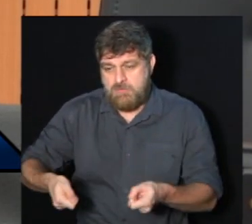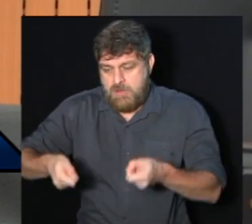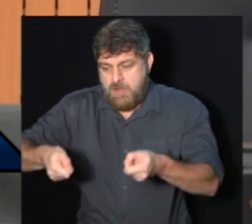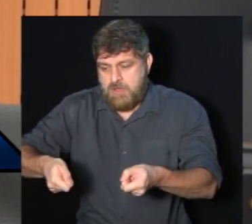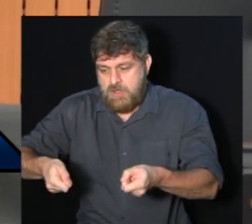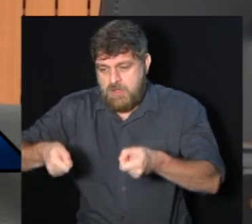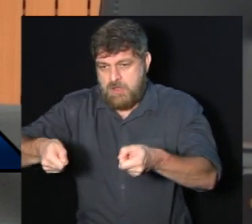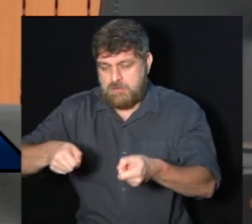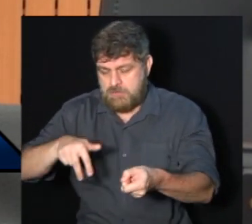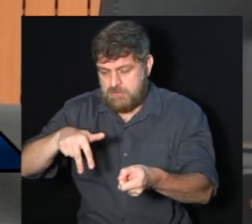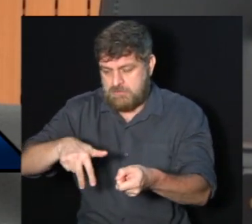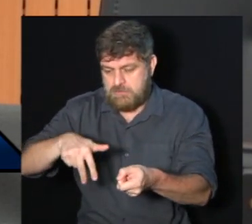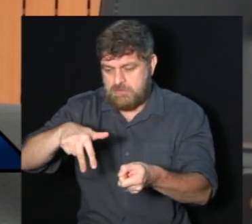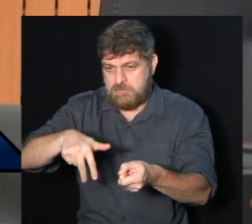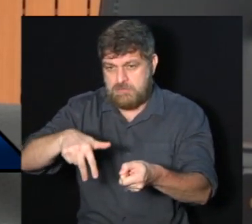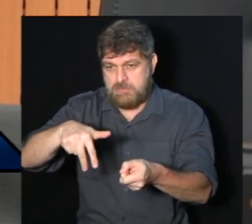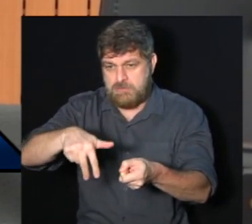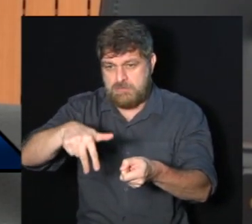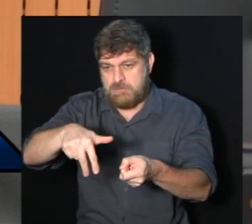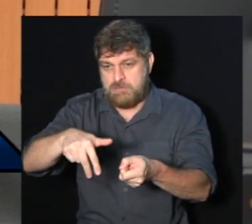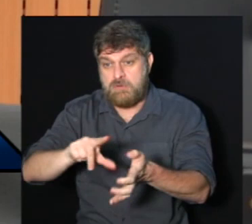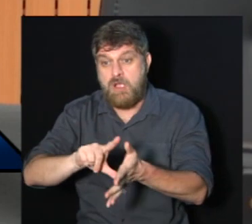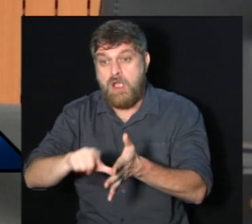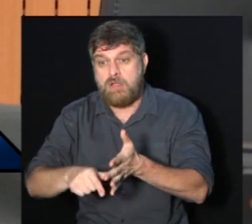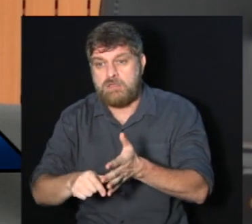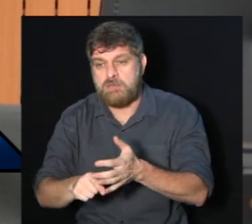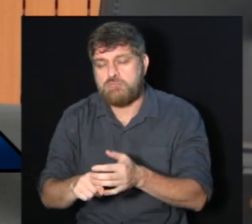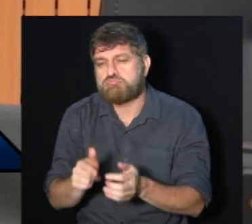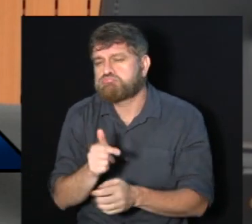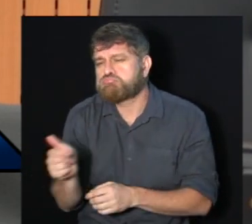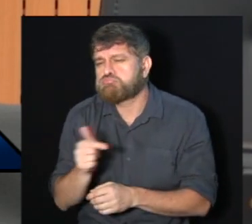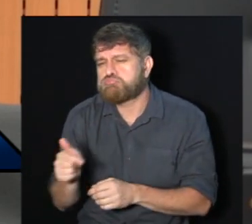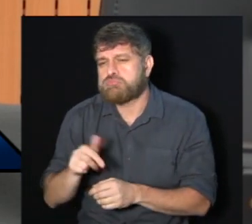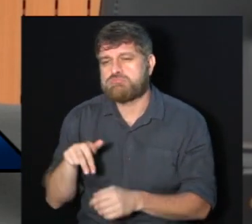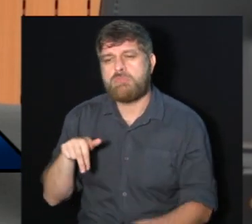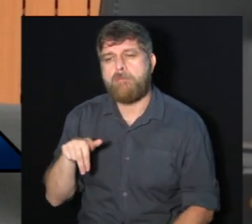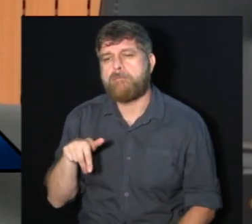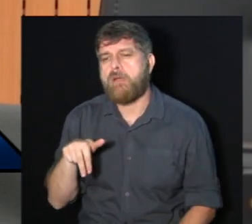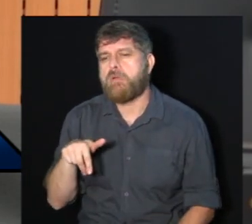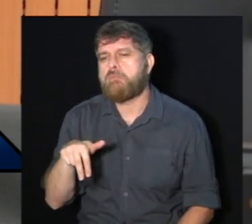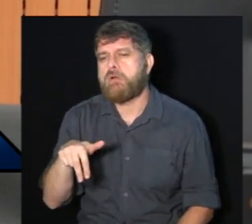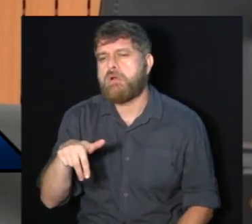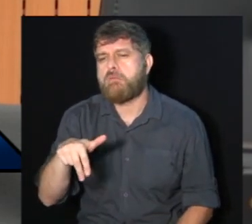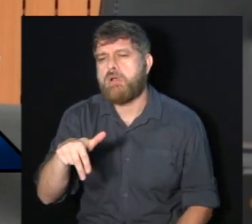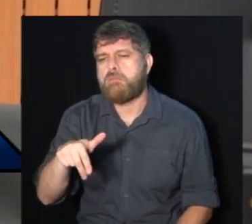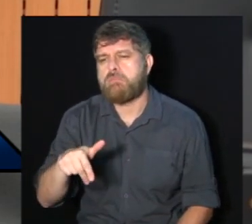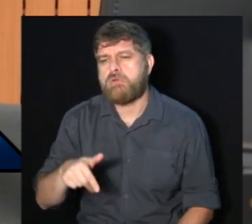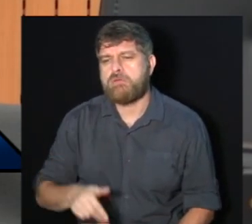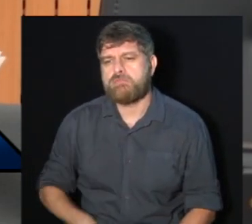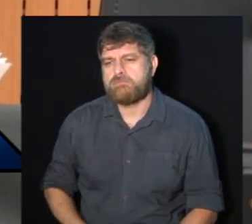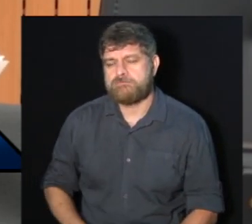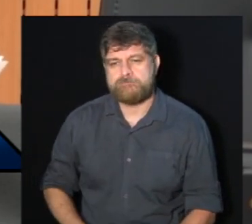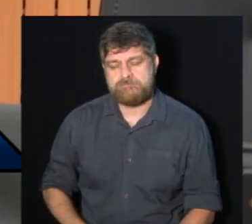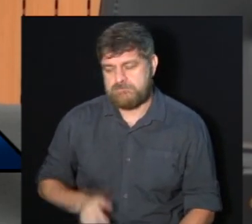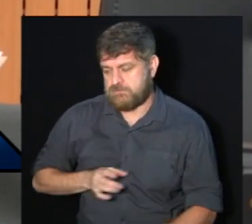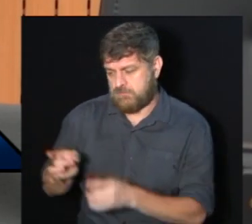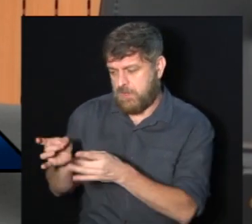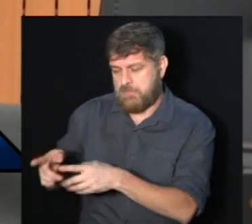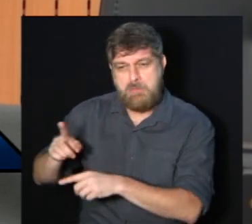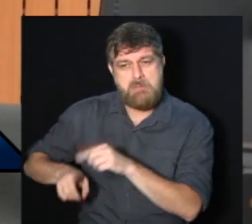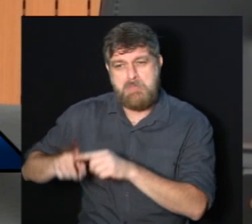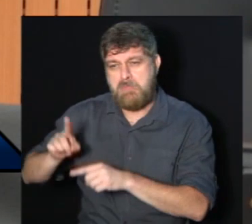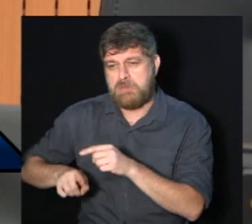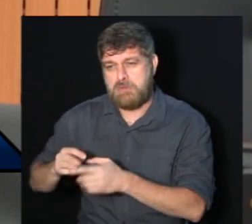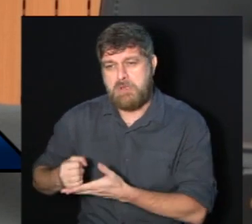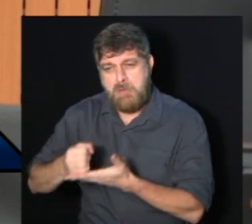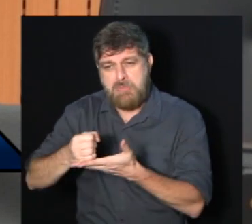passa alguma semana, alguns dias, já abandona esse tipo de equipamento. Então nós vamos ouvir